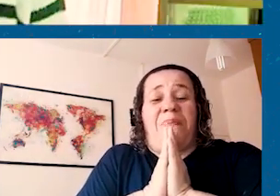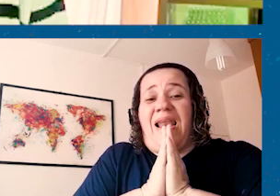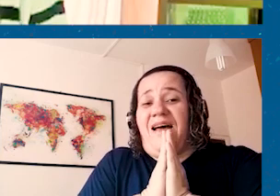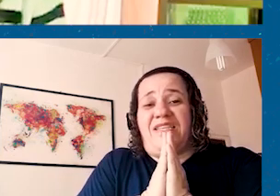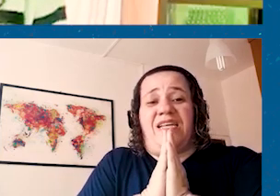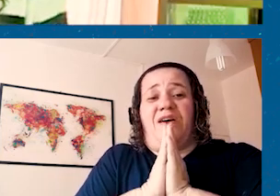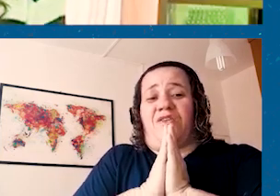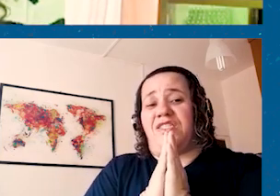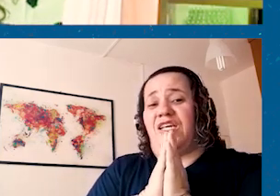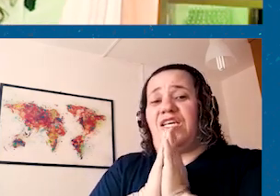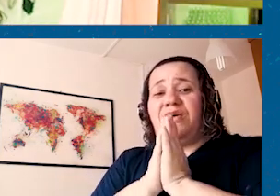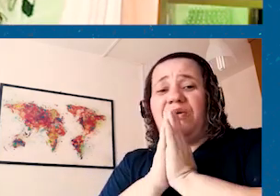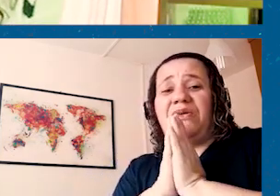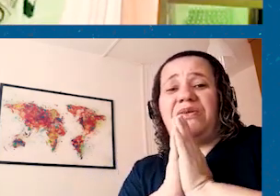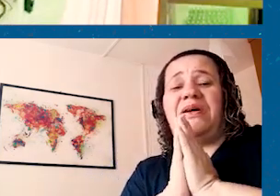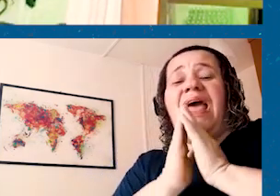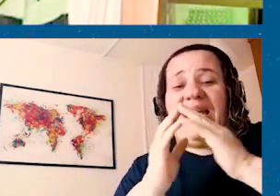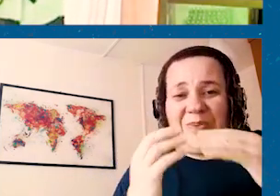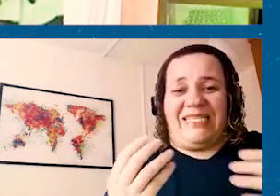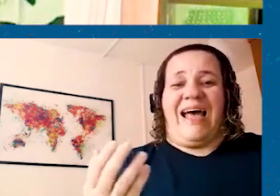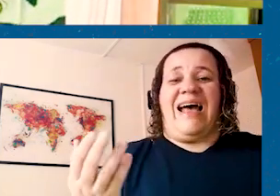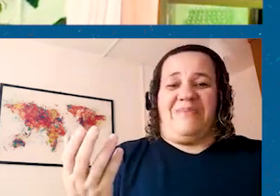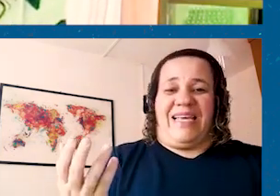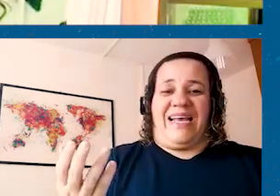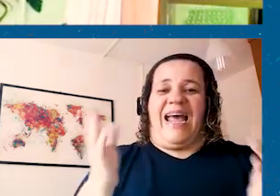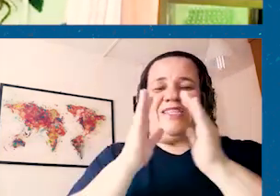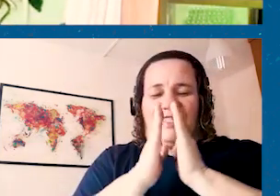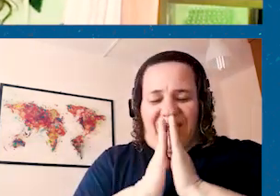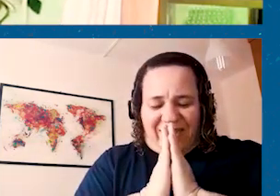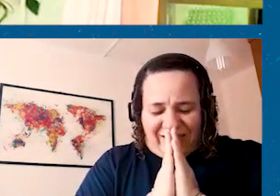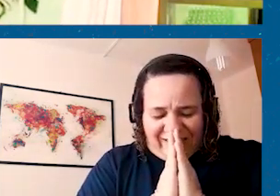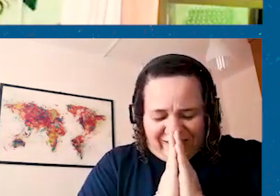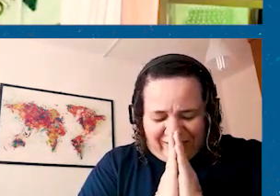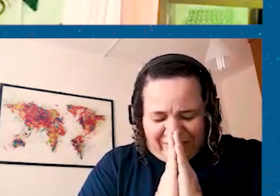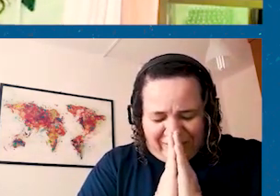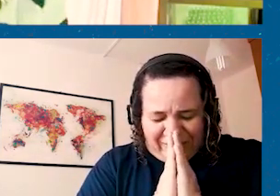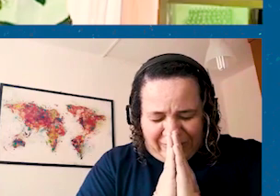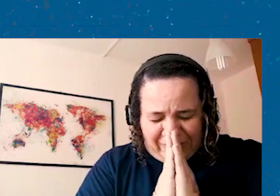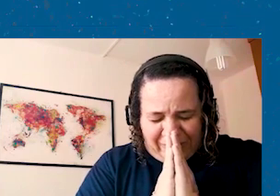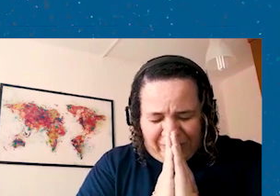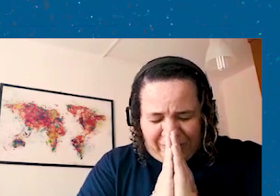coração. Com palavras não consigo expressar minha gratidão.